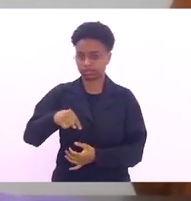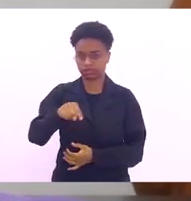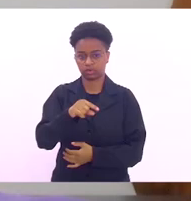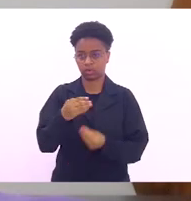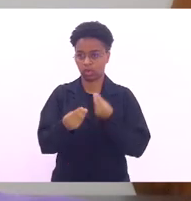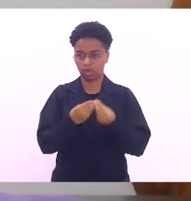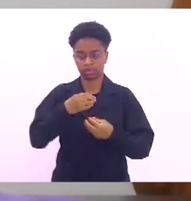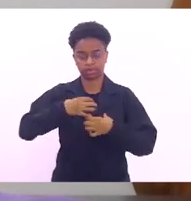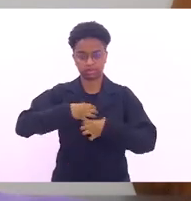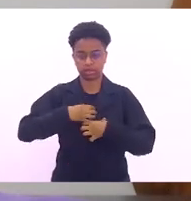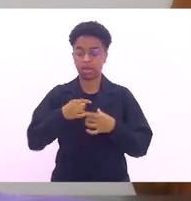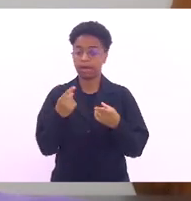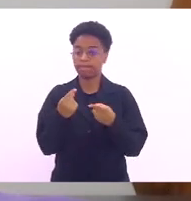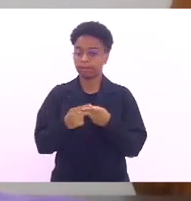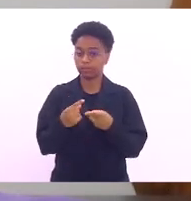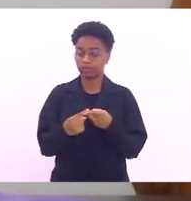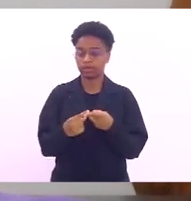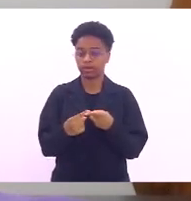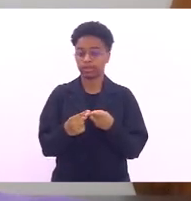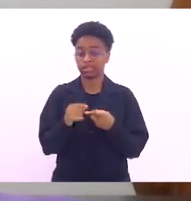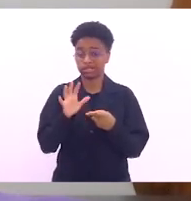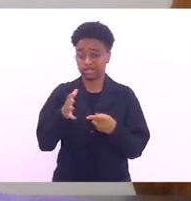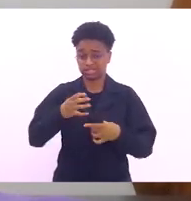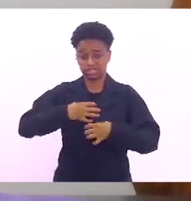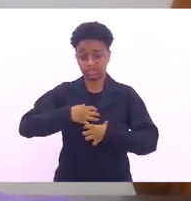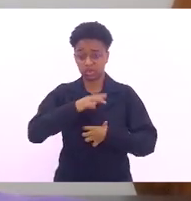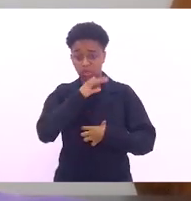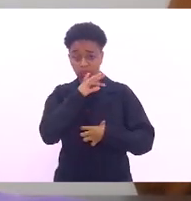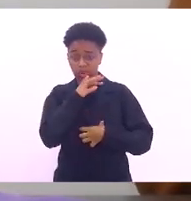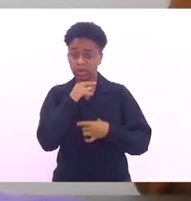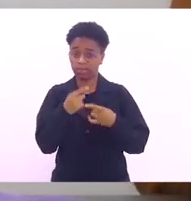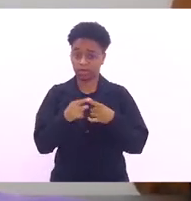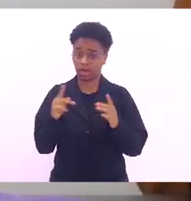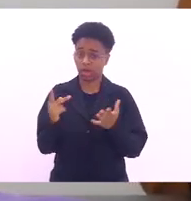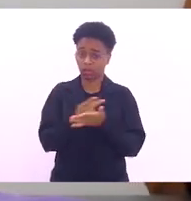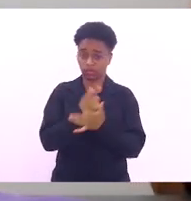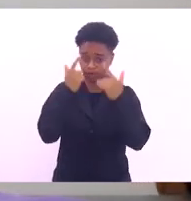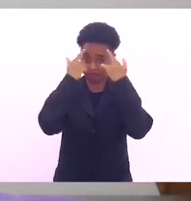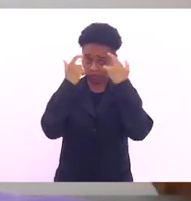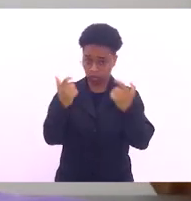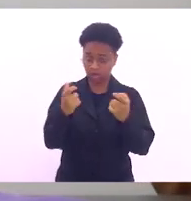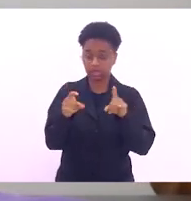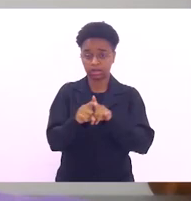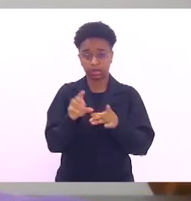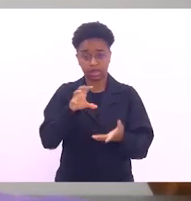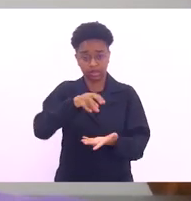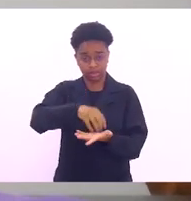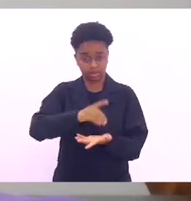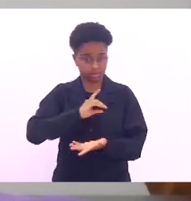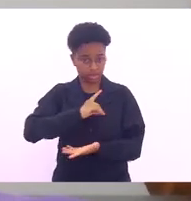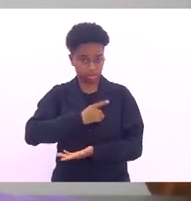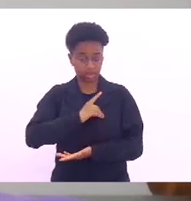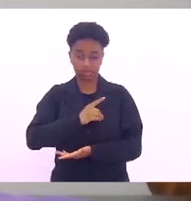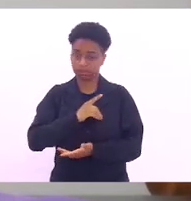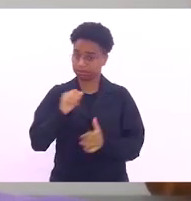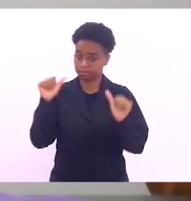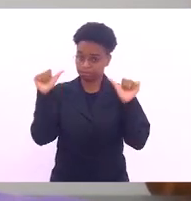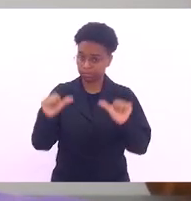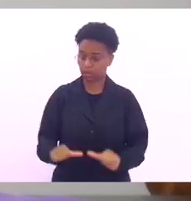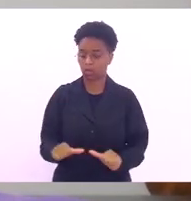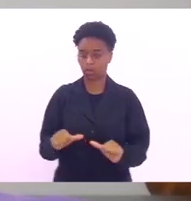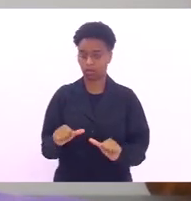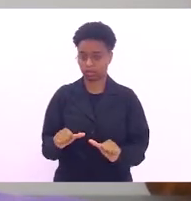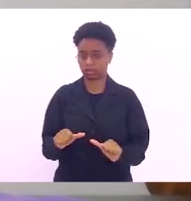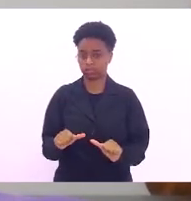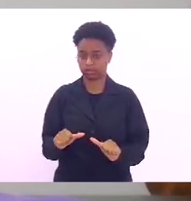esse sentimento porque já é um sentimento ruim que eu vinha da violência e lá eu fui mais maltratada ainda